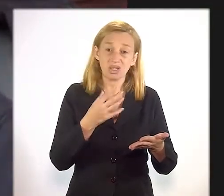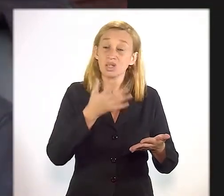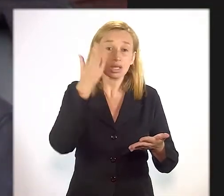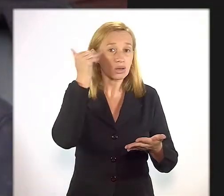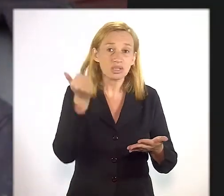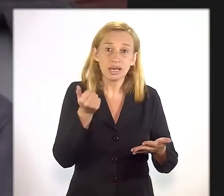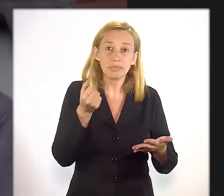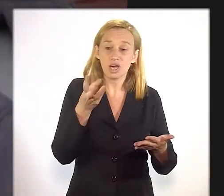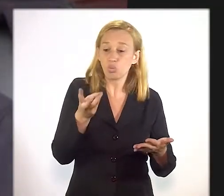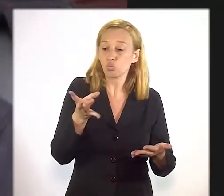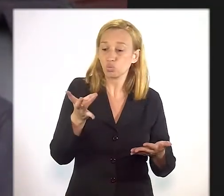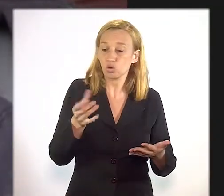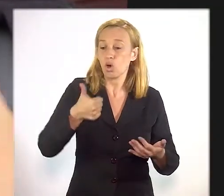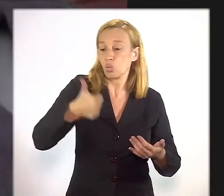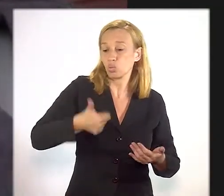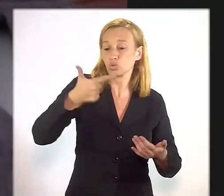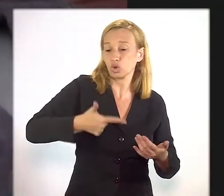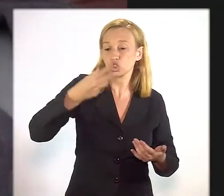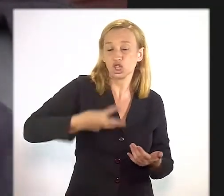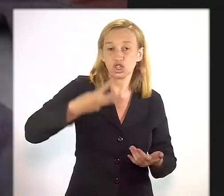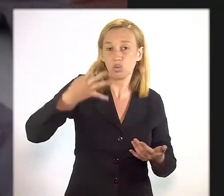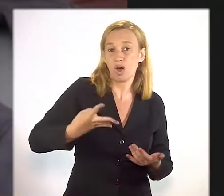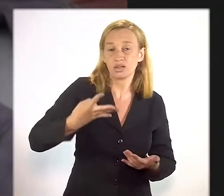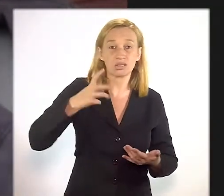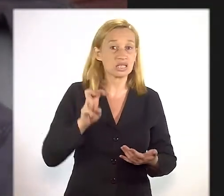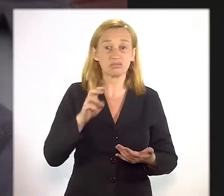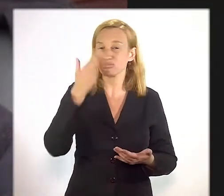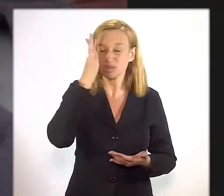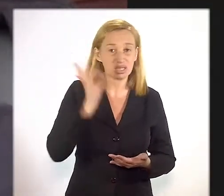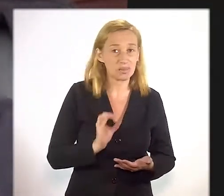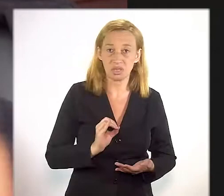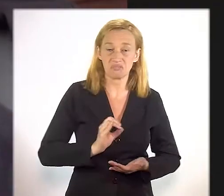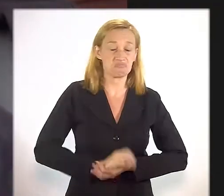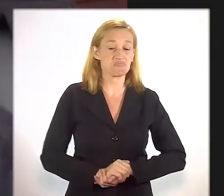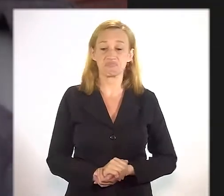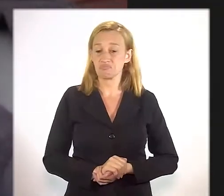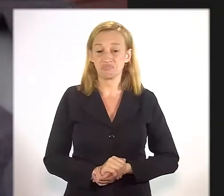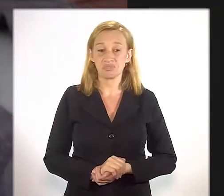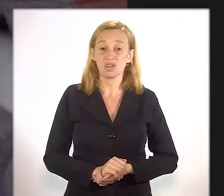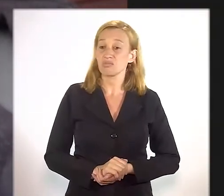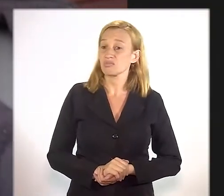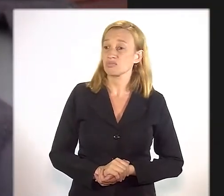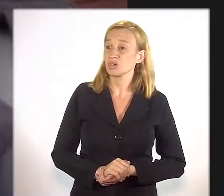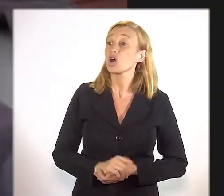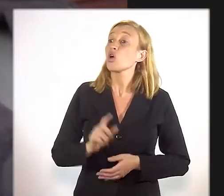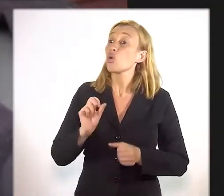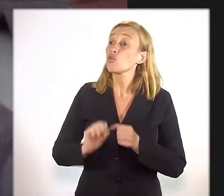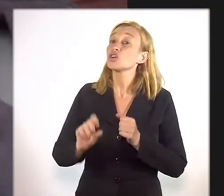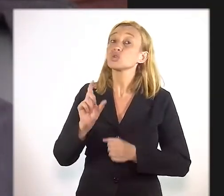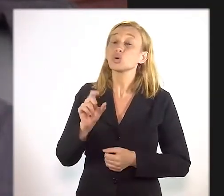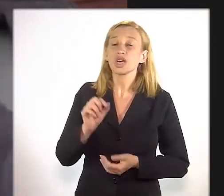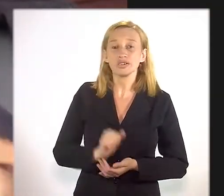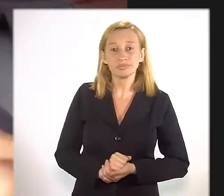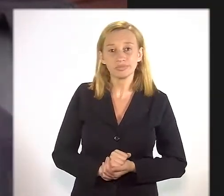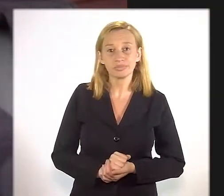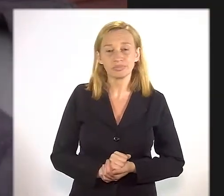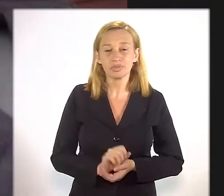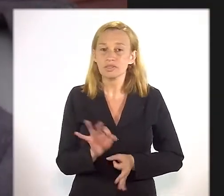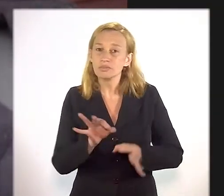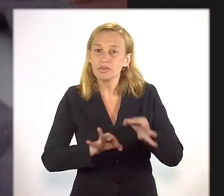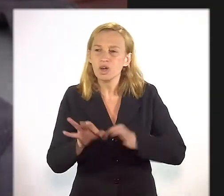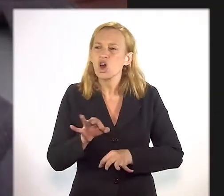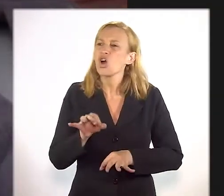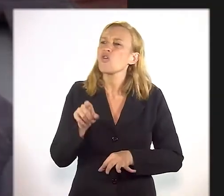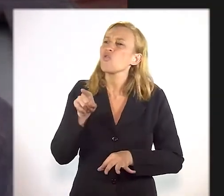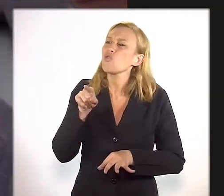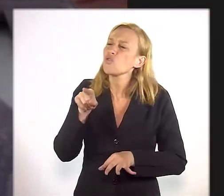até 5. E o relatório que vinha com ele, da psicologia, dizia que ele nunca iria aprender a ler. O que foi que eu fiz? O que fazia a toda a gente.